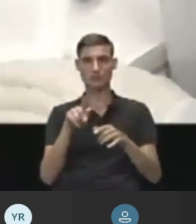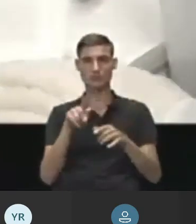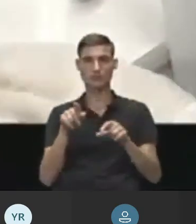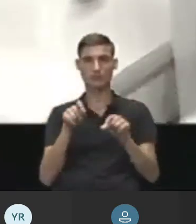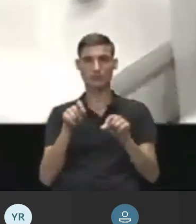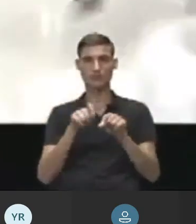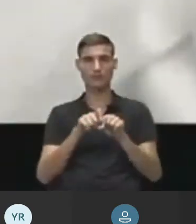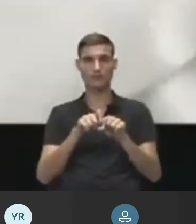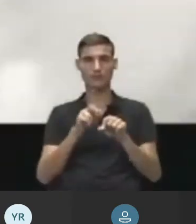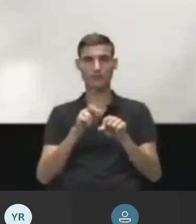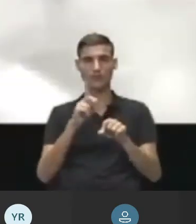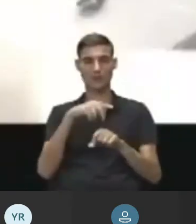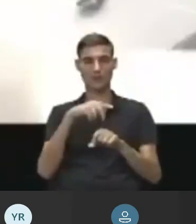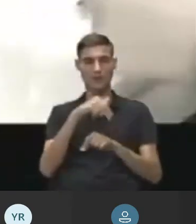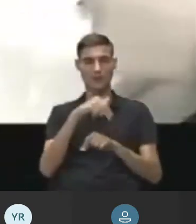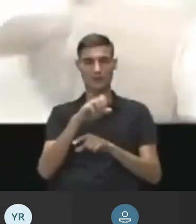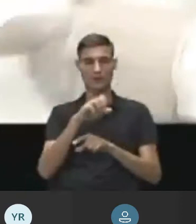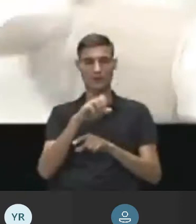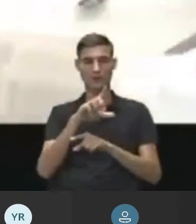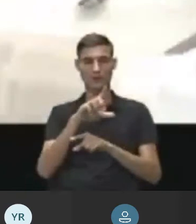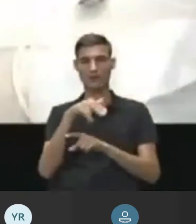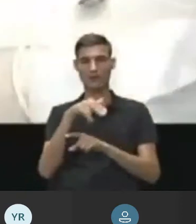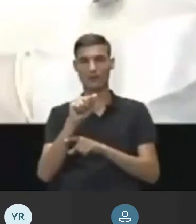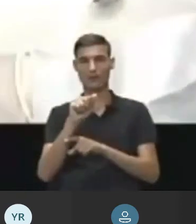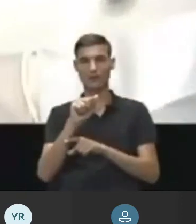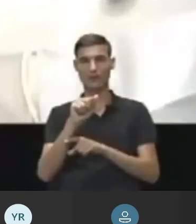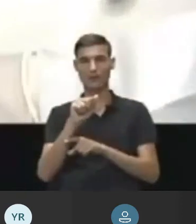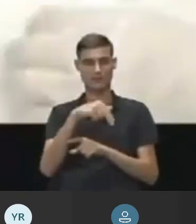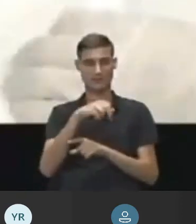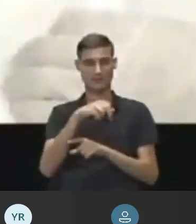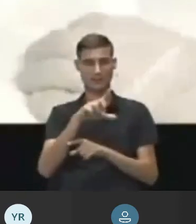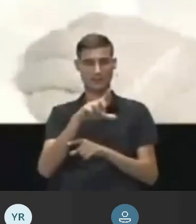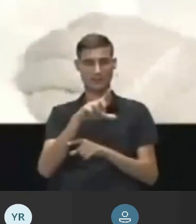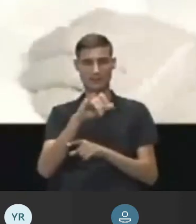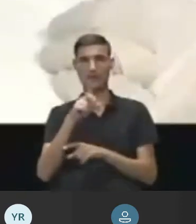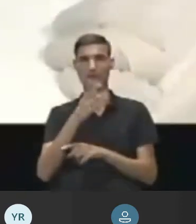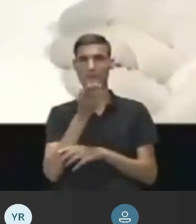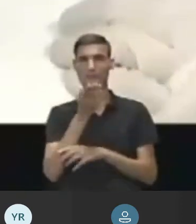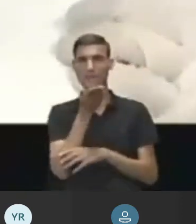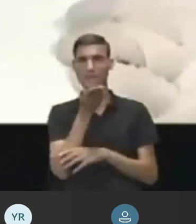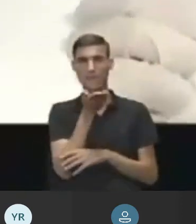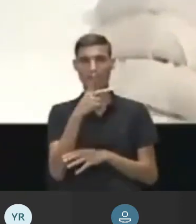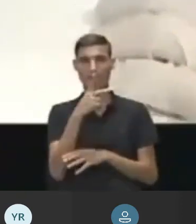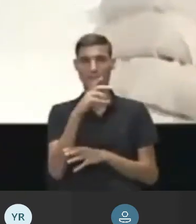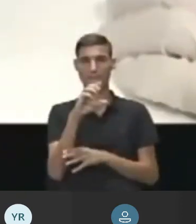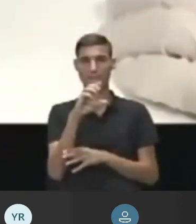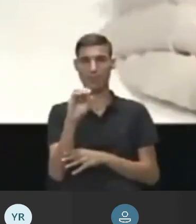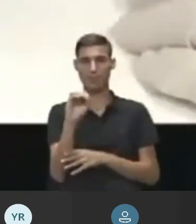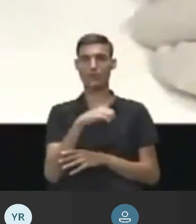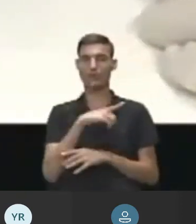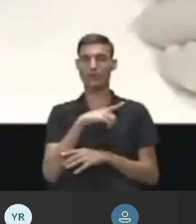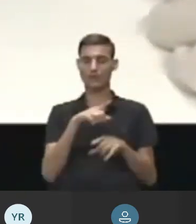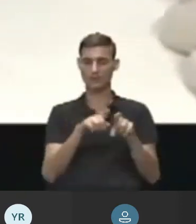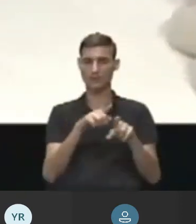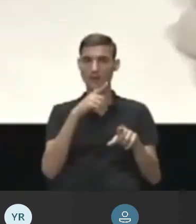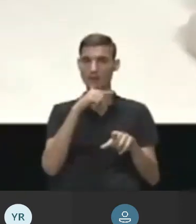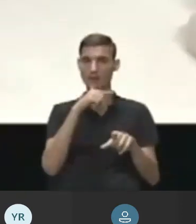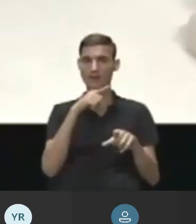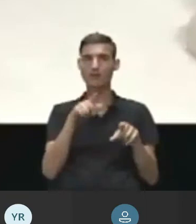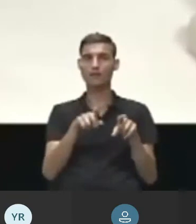a anilina. A anilina tem uma coloração mais diferente das outras. As outras não tem, são transparentes. Já